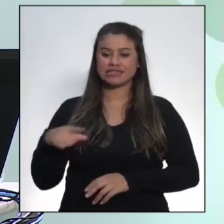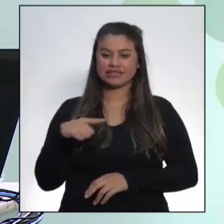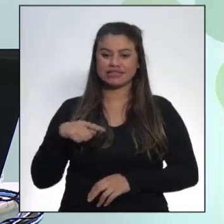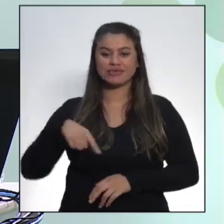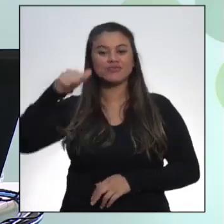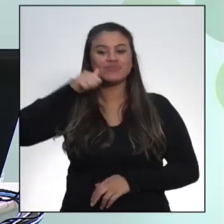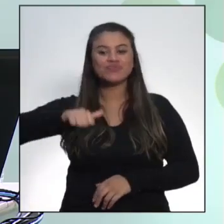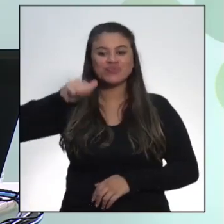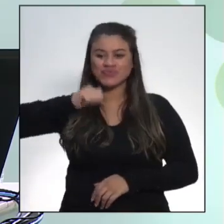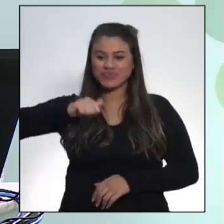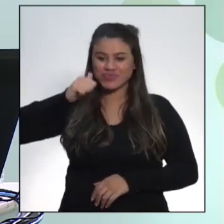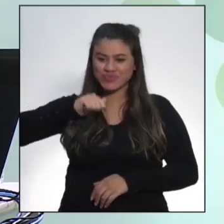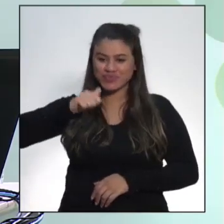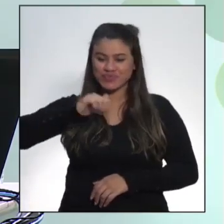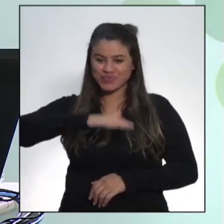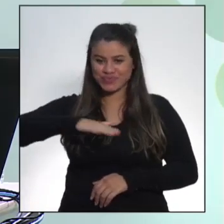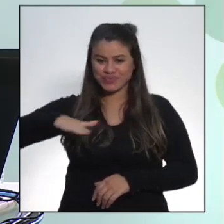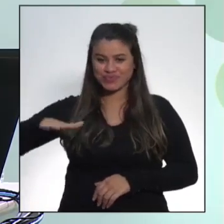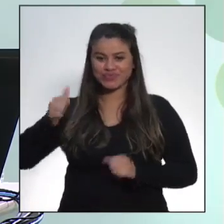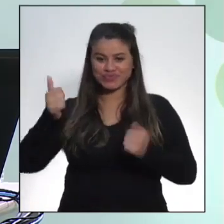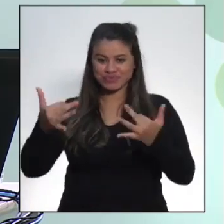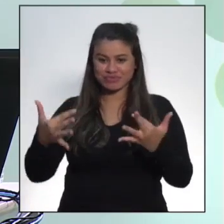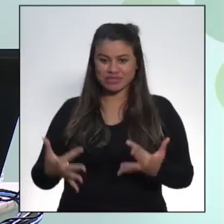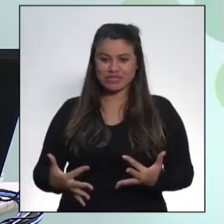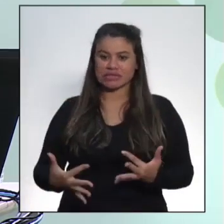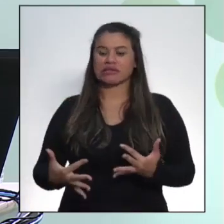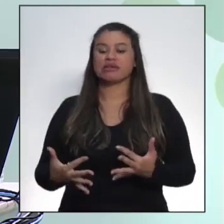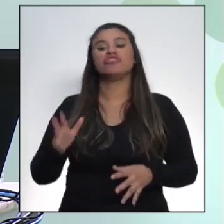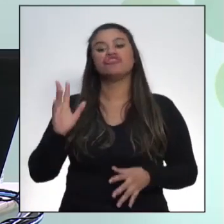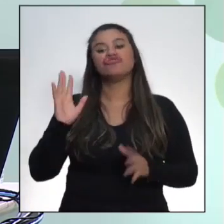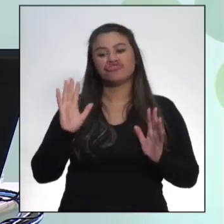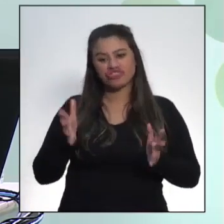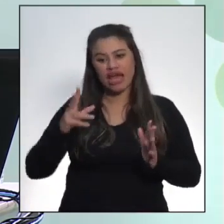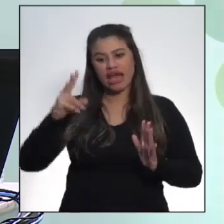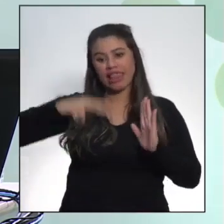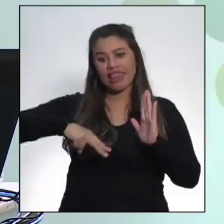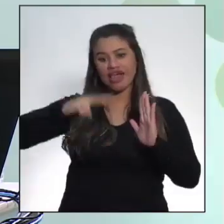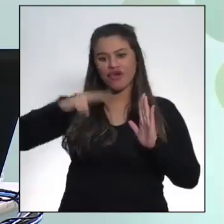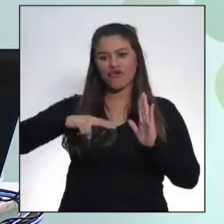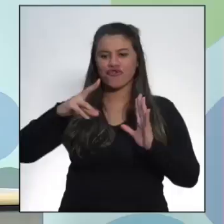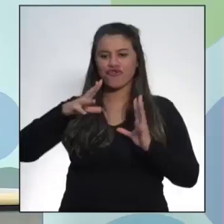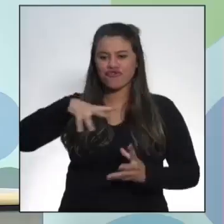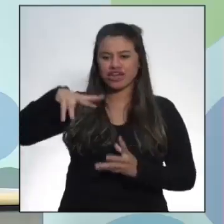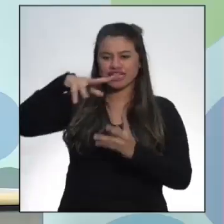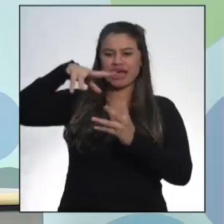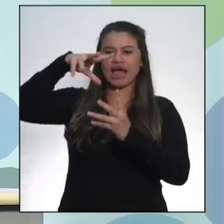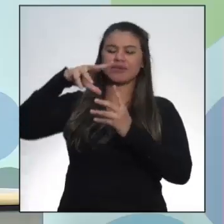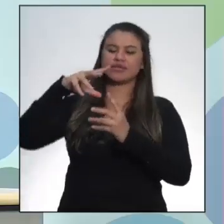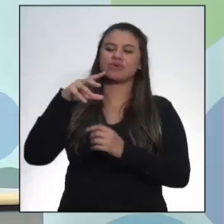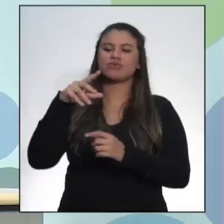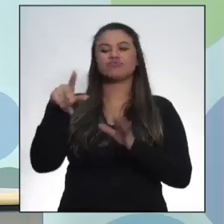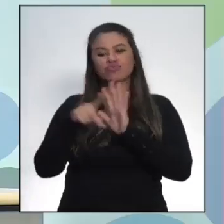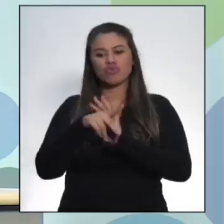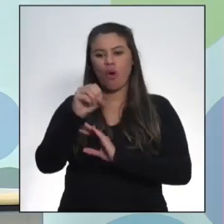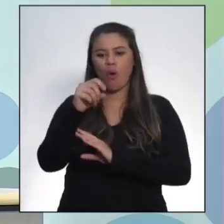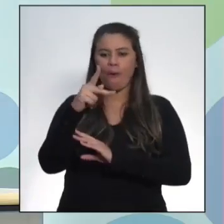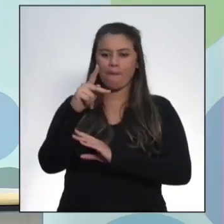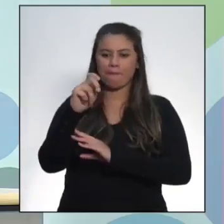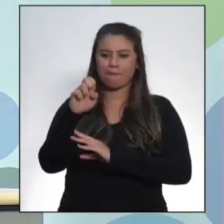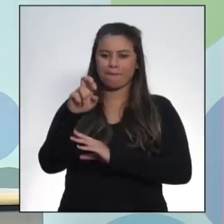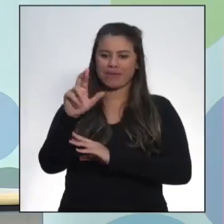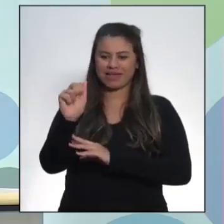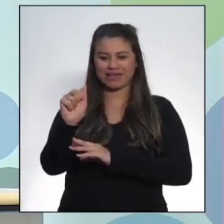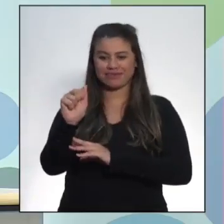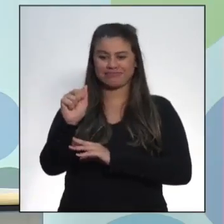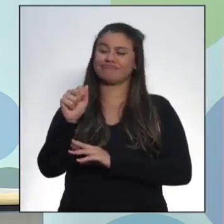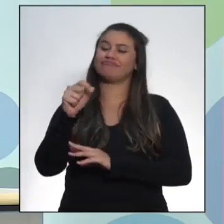Sim. ela escreveu assim que ela já leu O Fantasma da O Ópera. Fantasma da Ópera, sensacional,